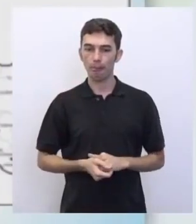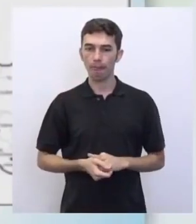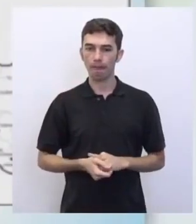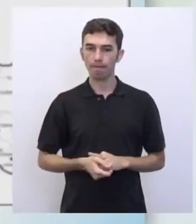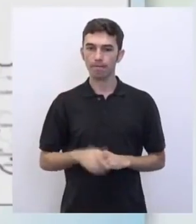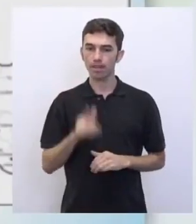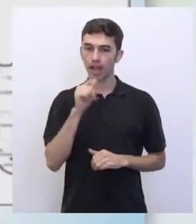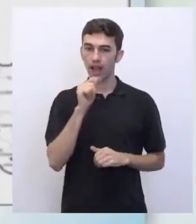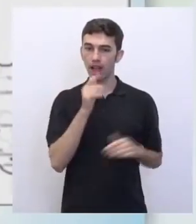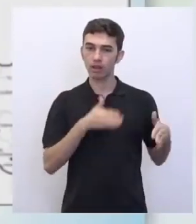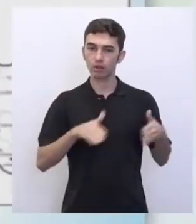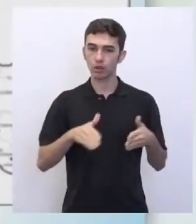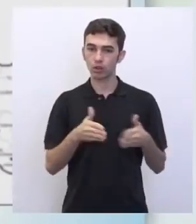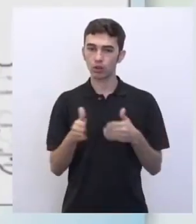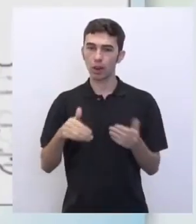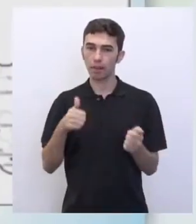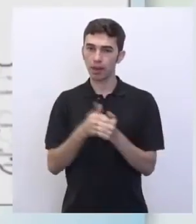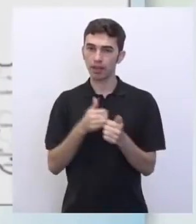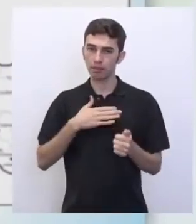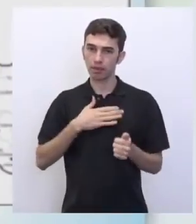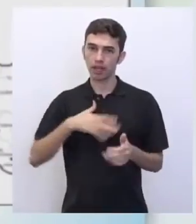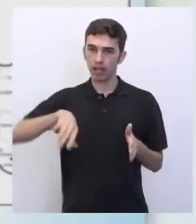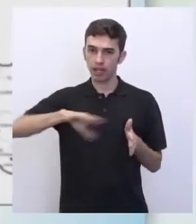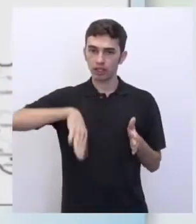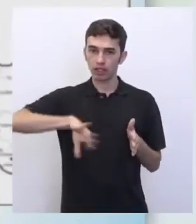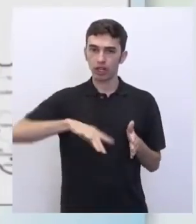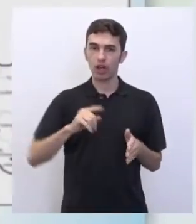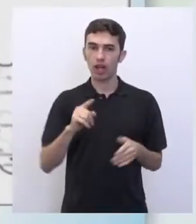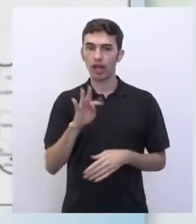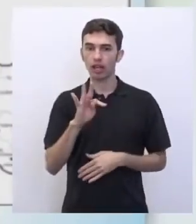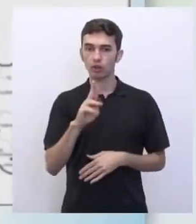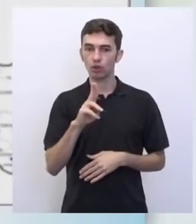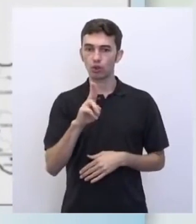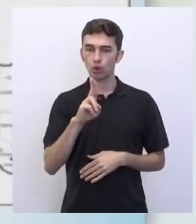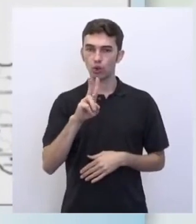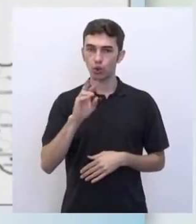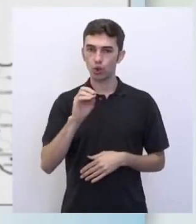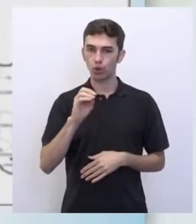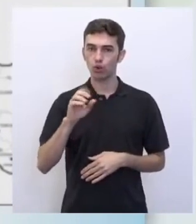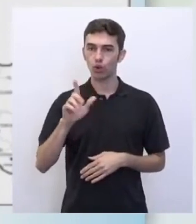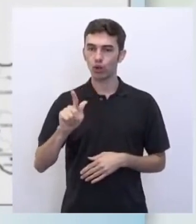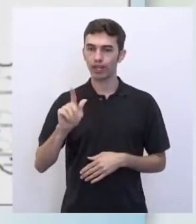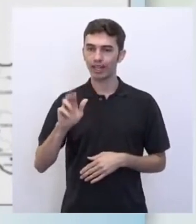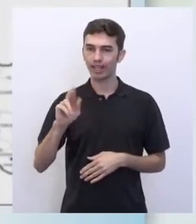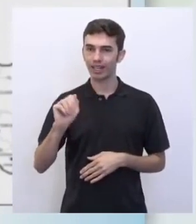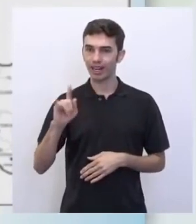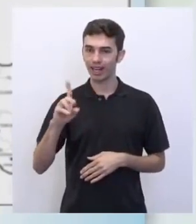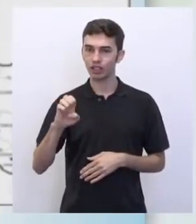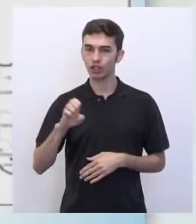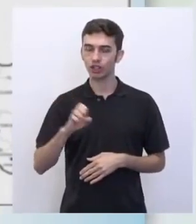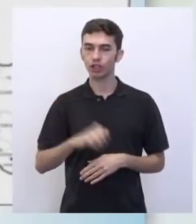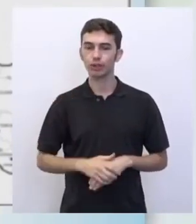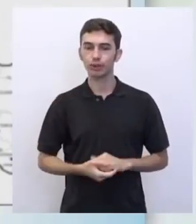As bacias hidrográficas da minha região são: Bacia Hidrográfica do Turvo Grande,